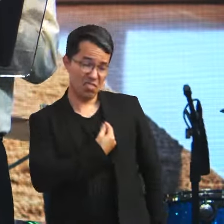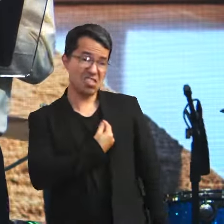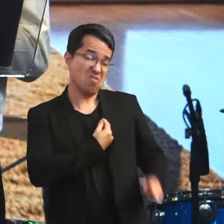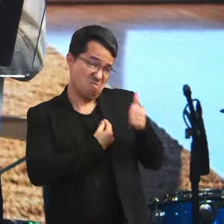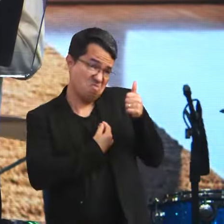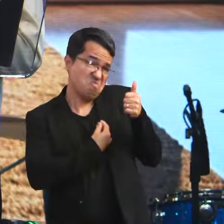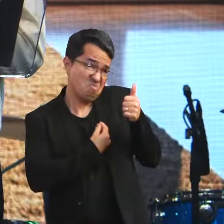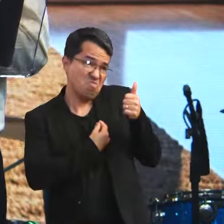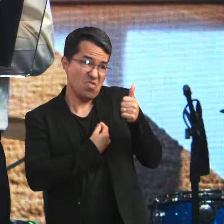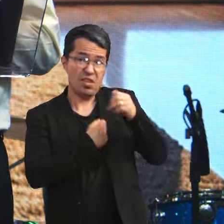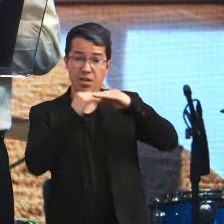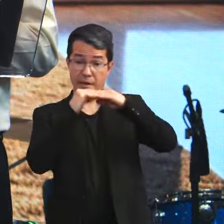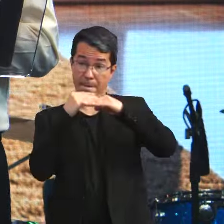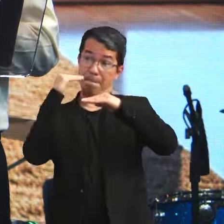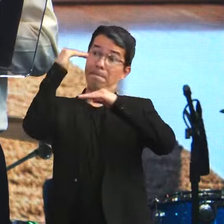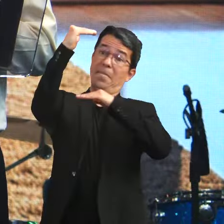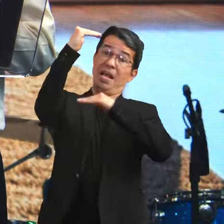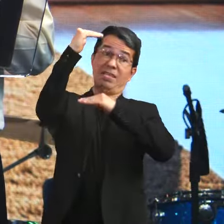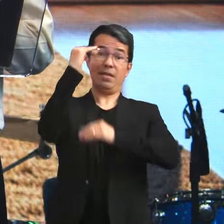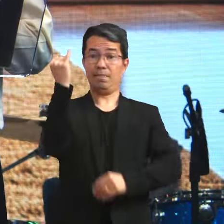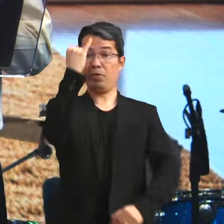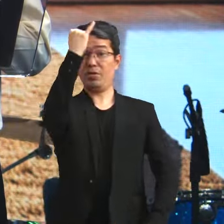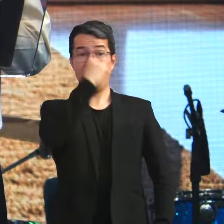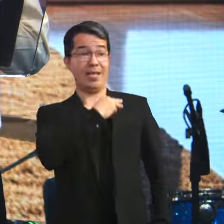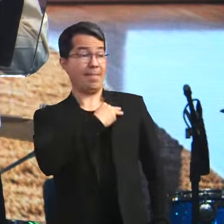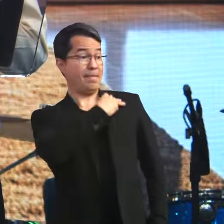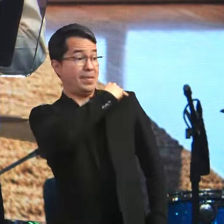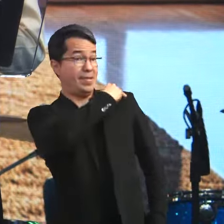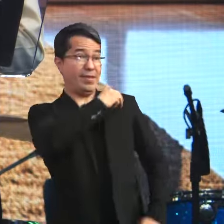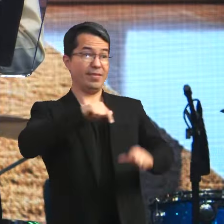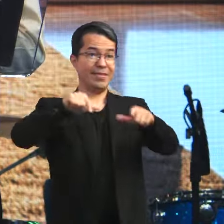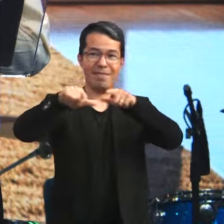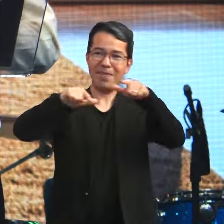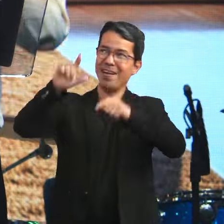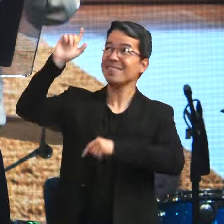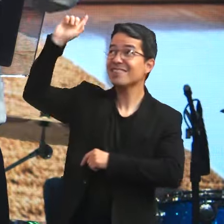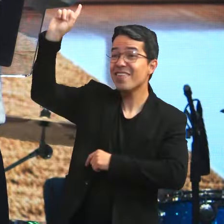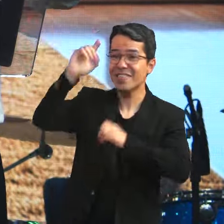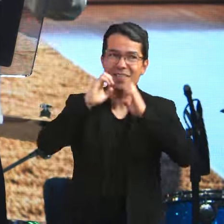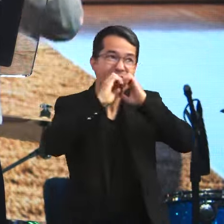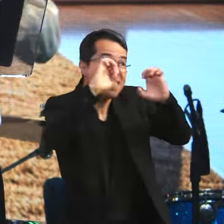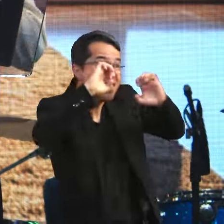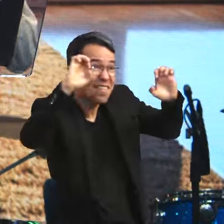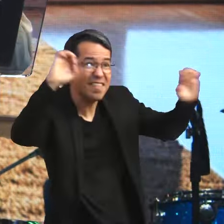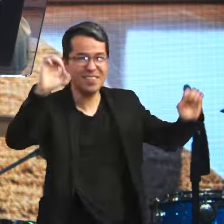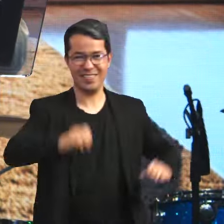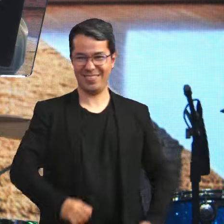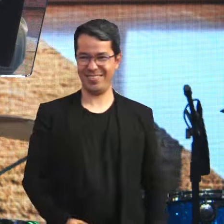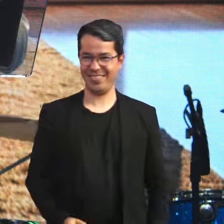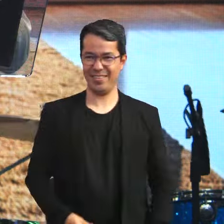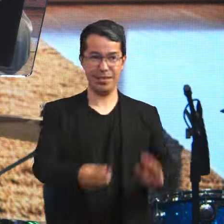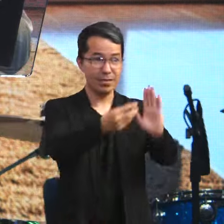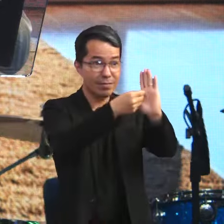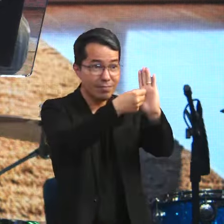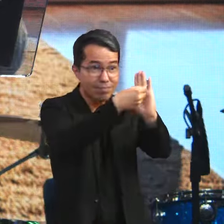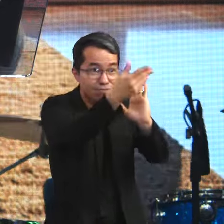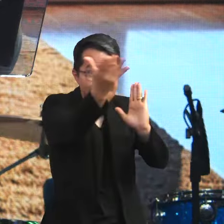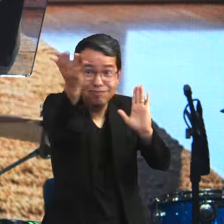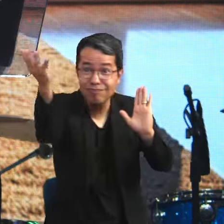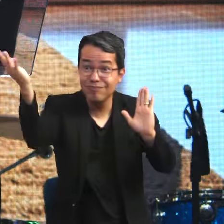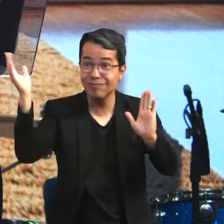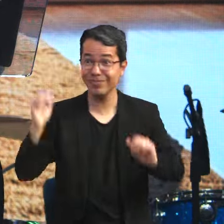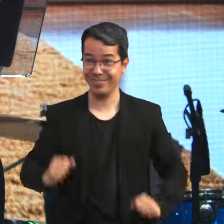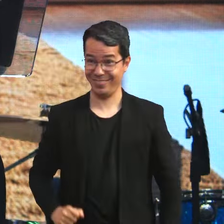eaa carreira ele di que era o dar do EV comp compartil as